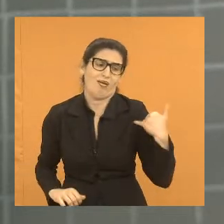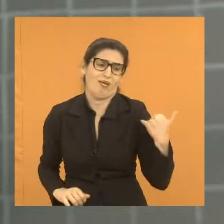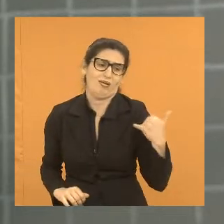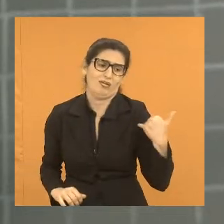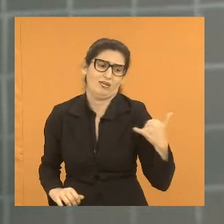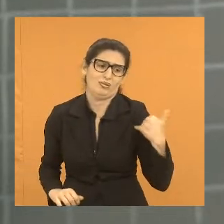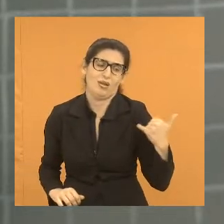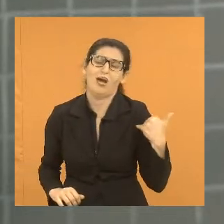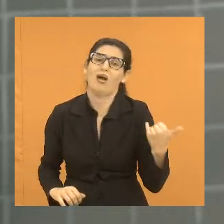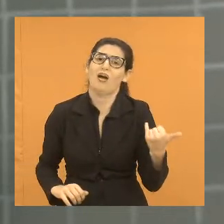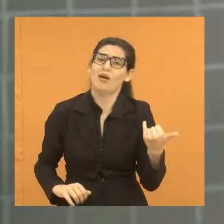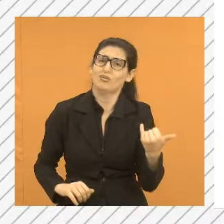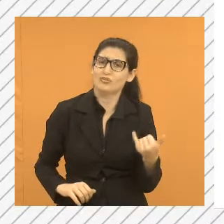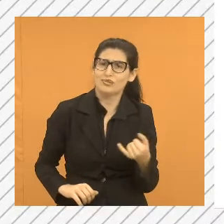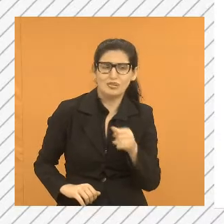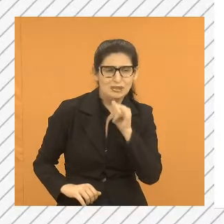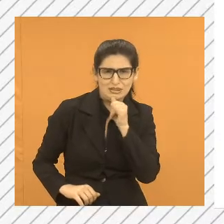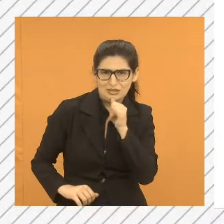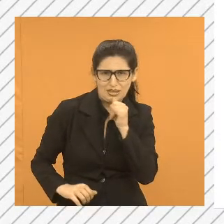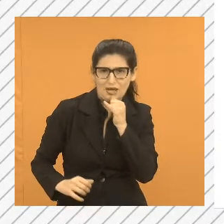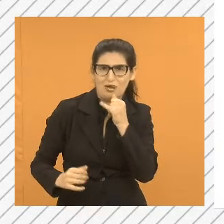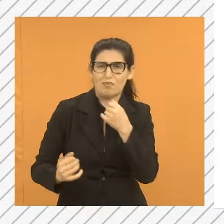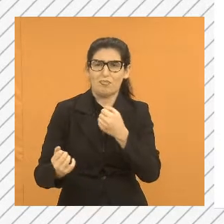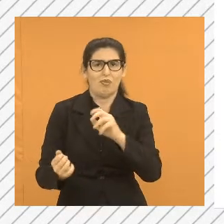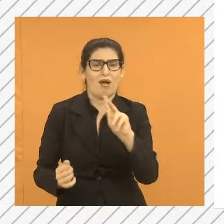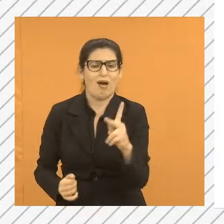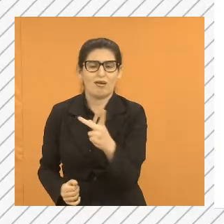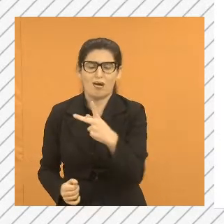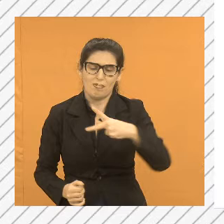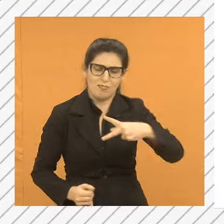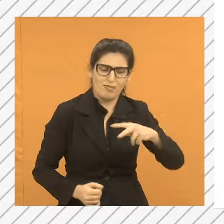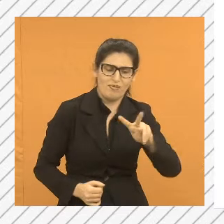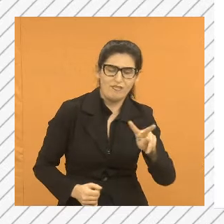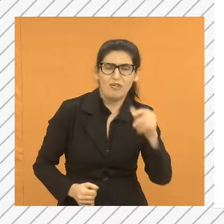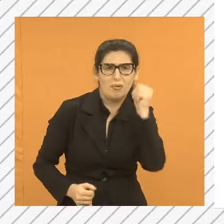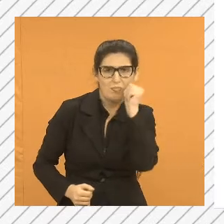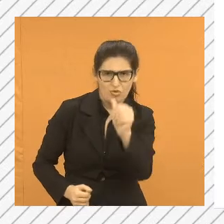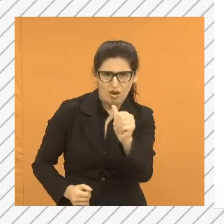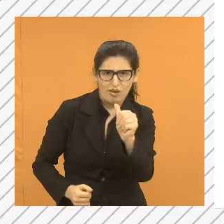determinadas vacinas, como, por exemplo, HPV.